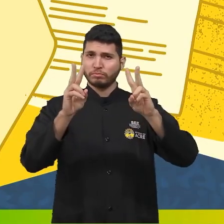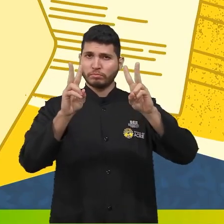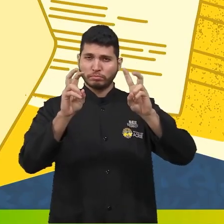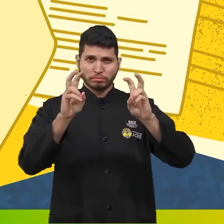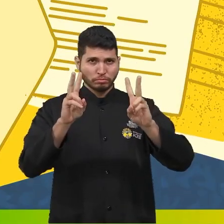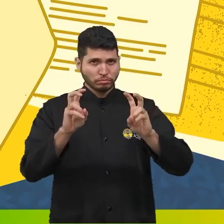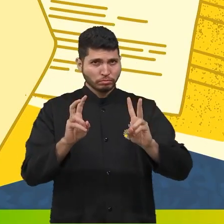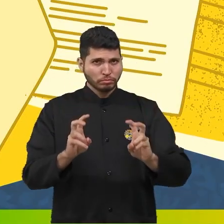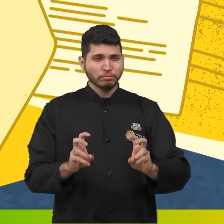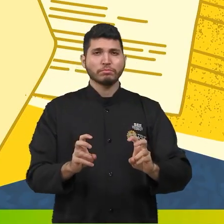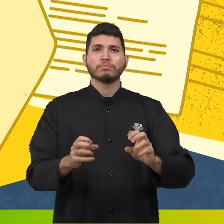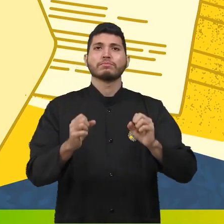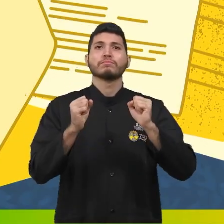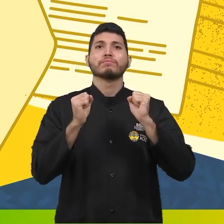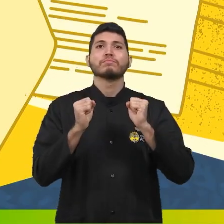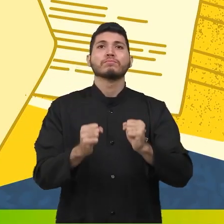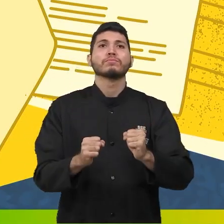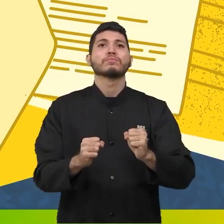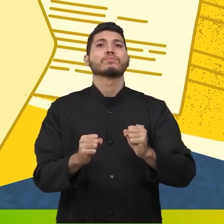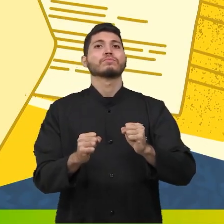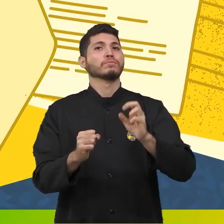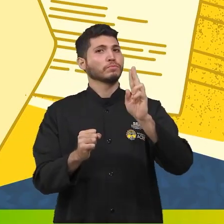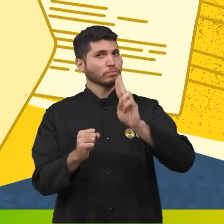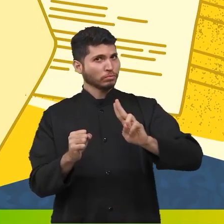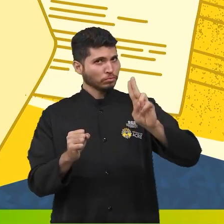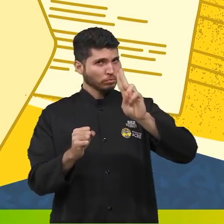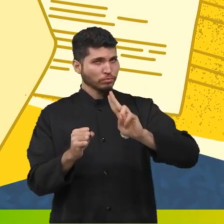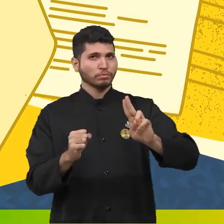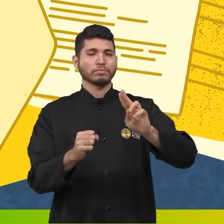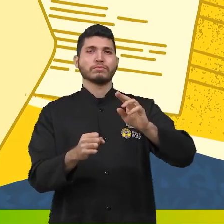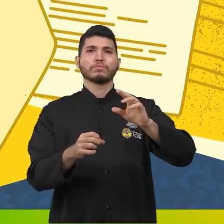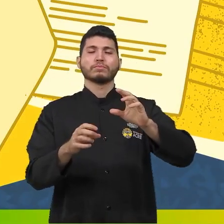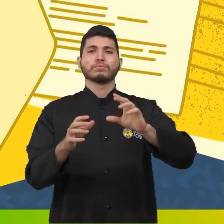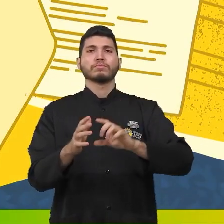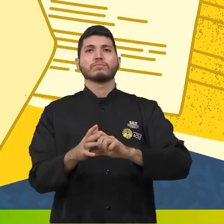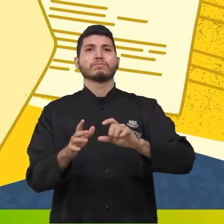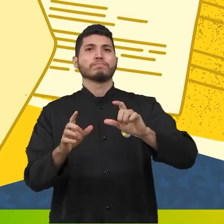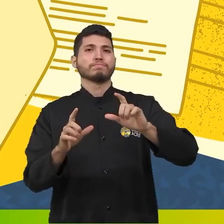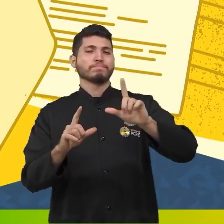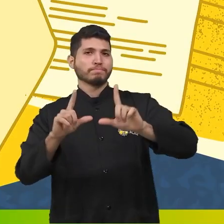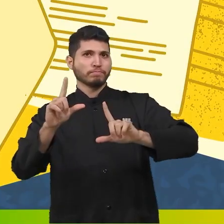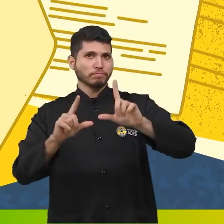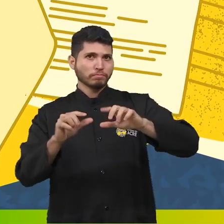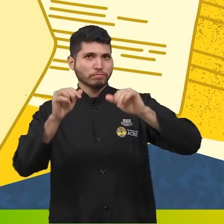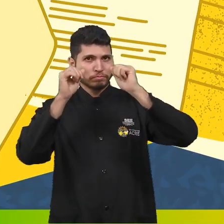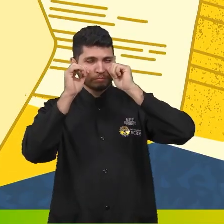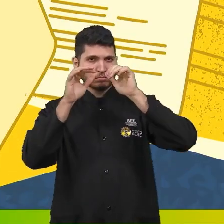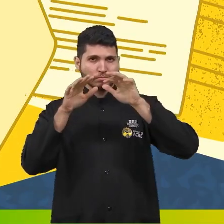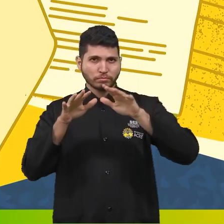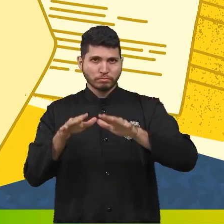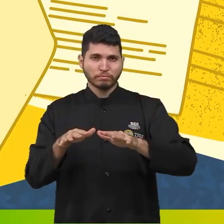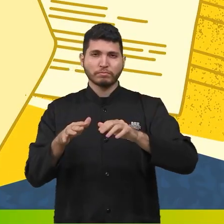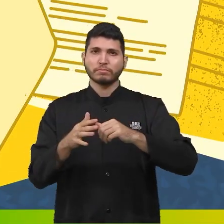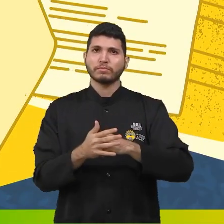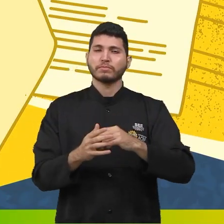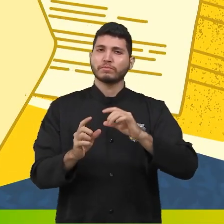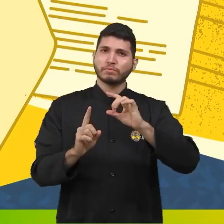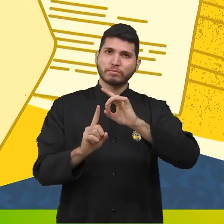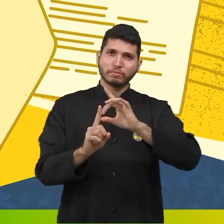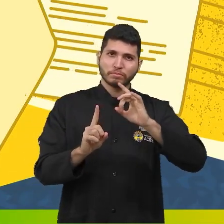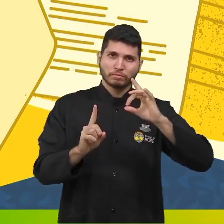ser colocados em uma teledramaturgia. Como, por exemplo, como já foi trabalhado várias vezes,